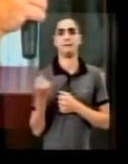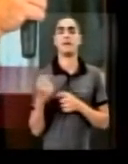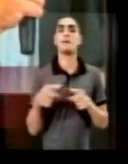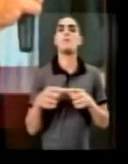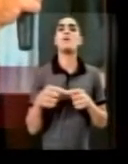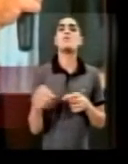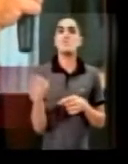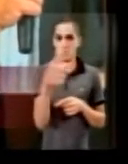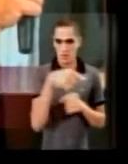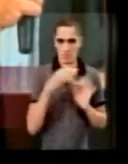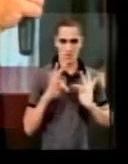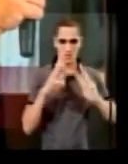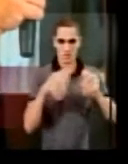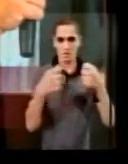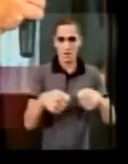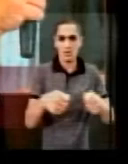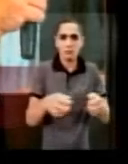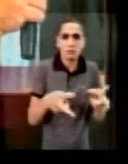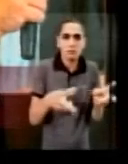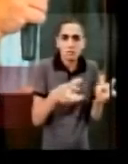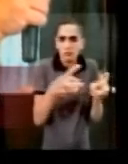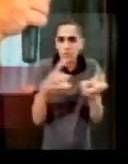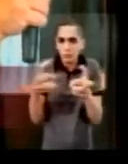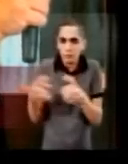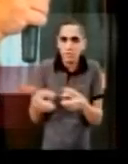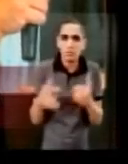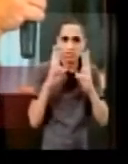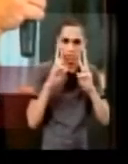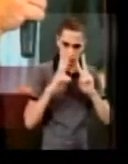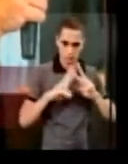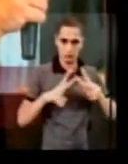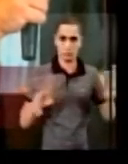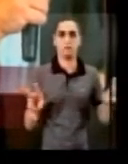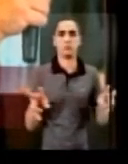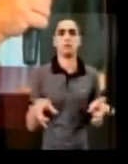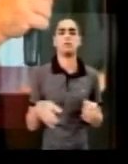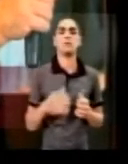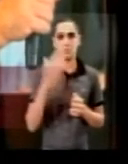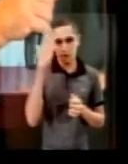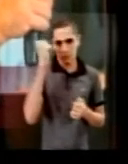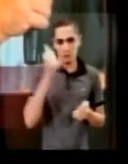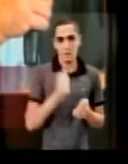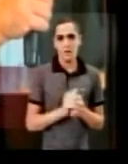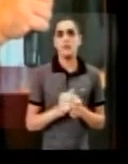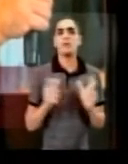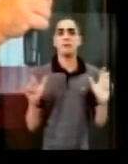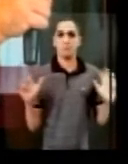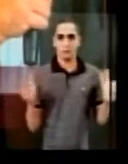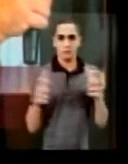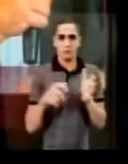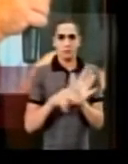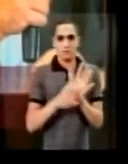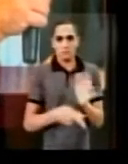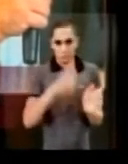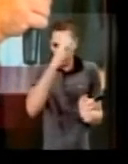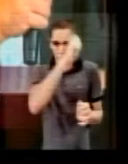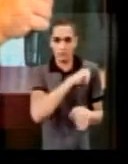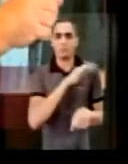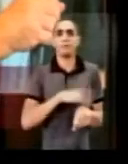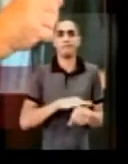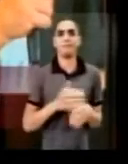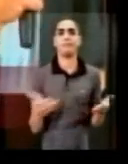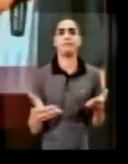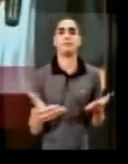clara de diminuição de casos em São José do Rio Preto até o momento. Nós estamos hoje, essa